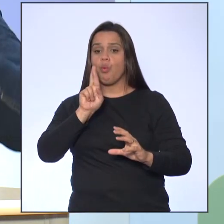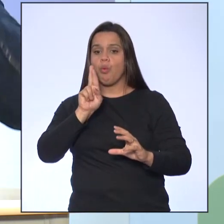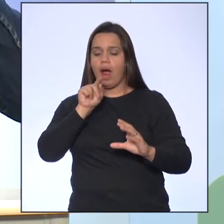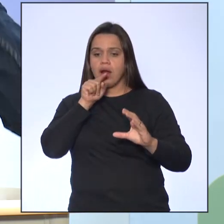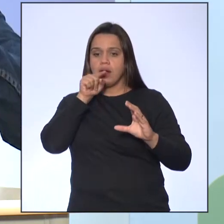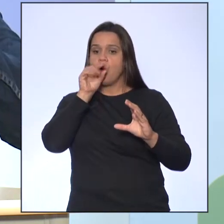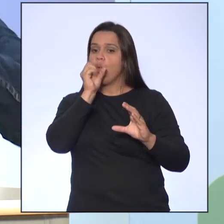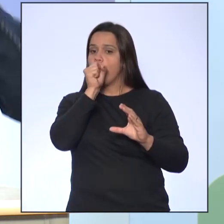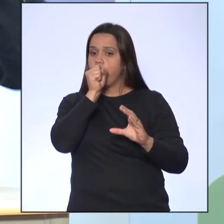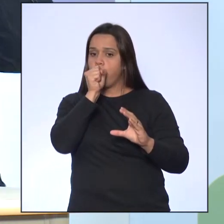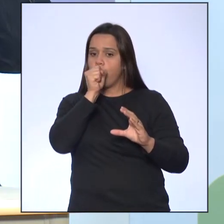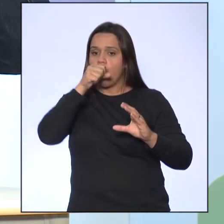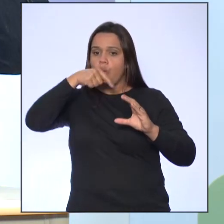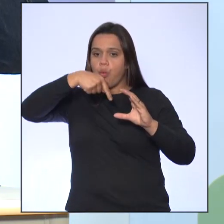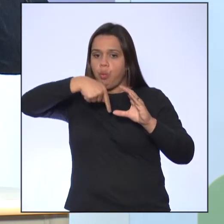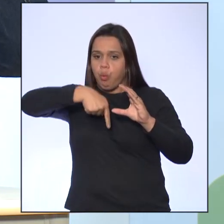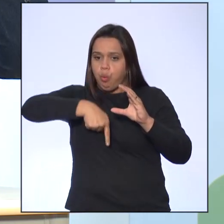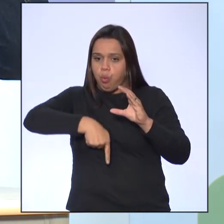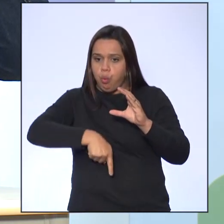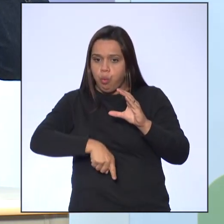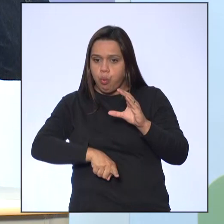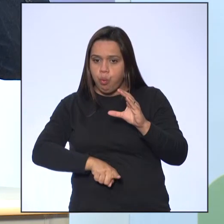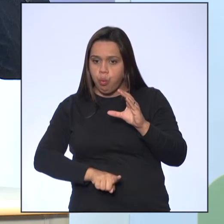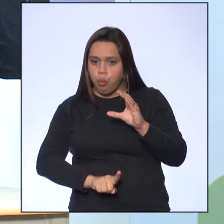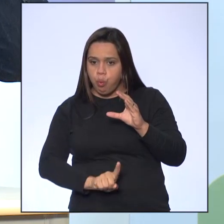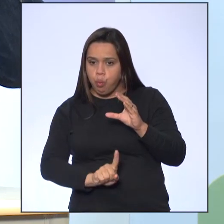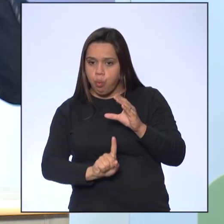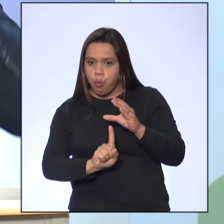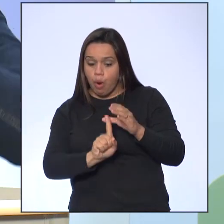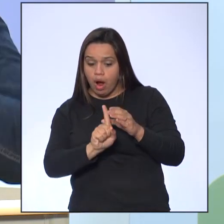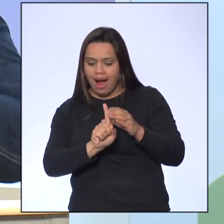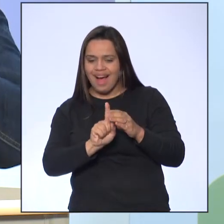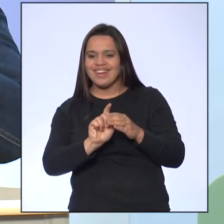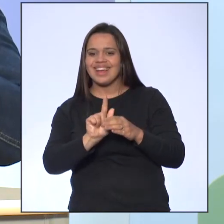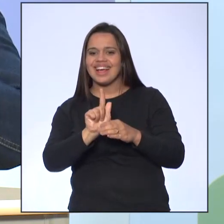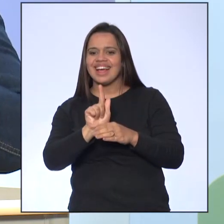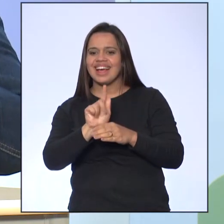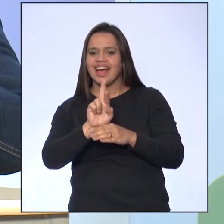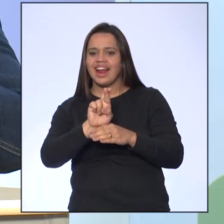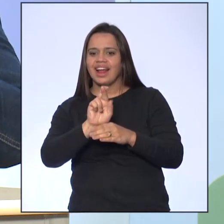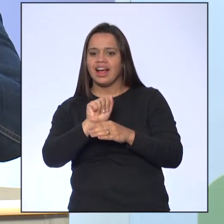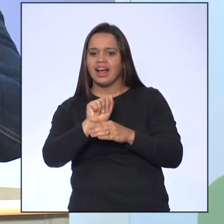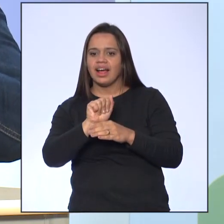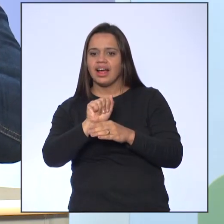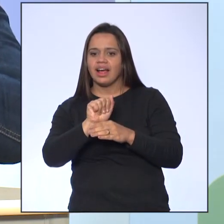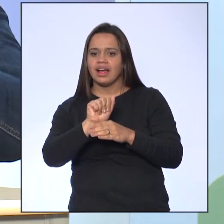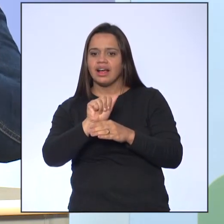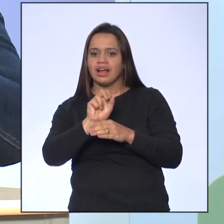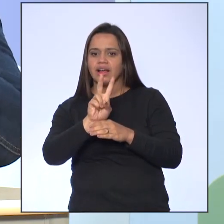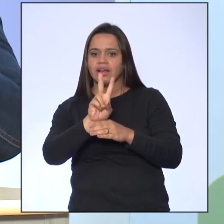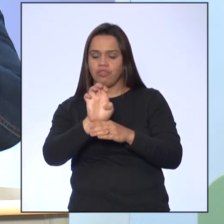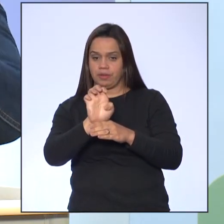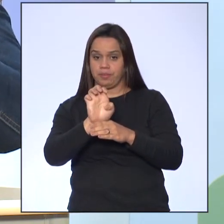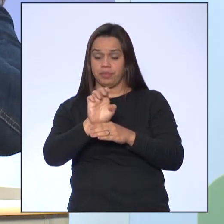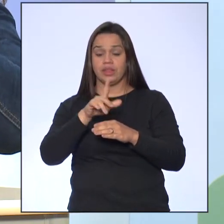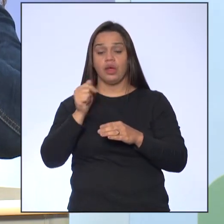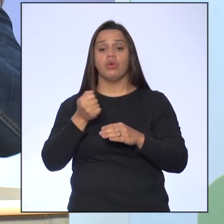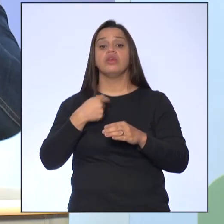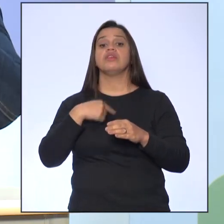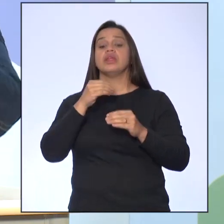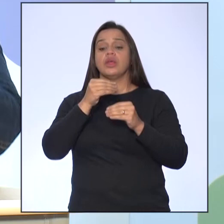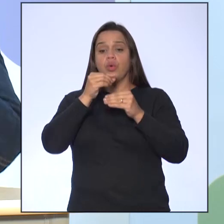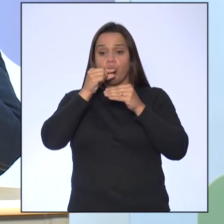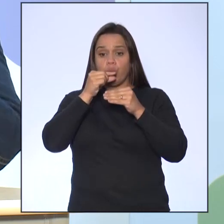instrumento, mais grave será o som que vai ser emitido. Tá? Então, quanto menos, né, tempo o